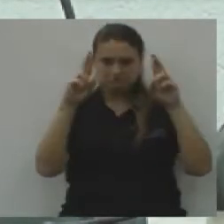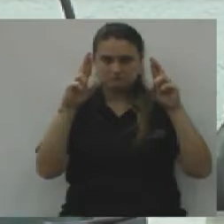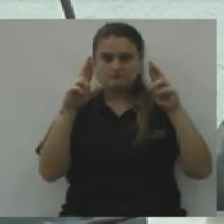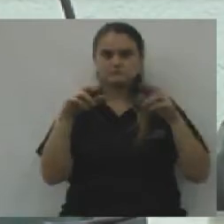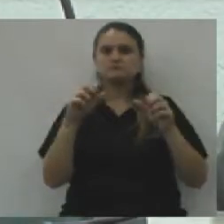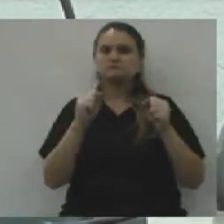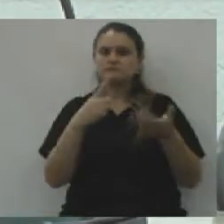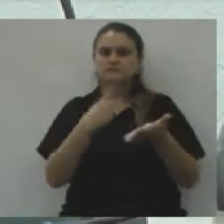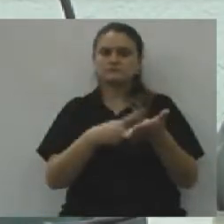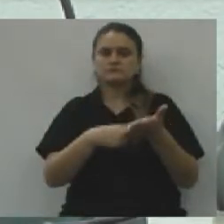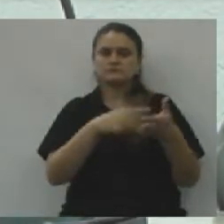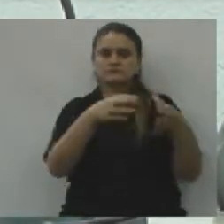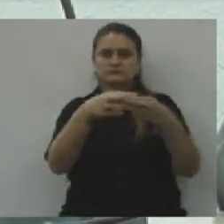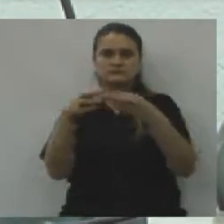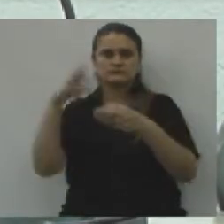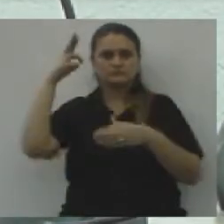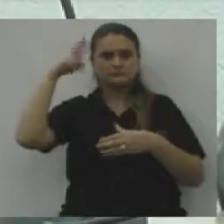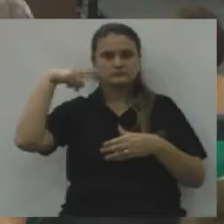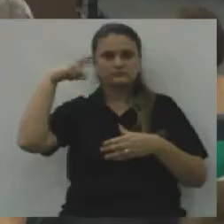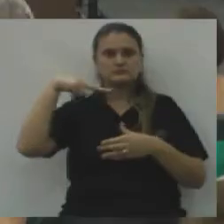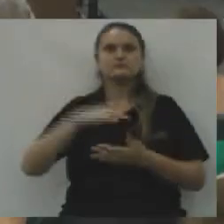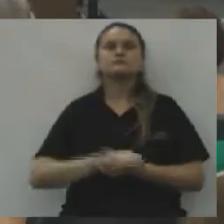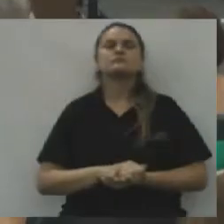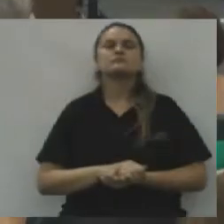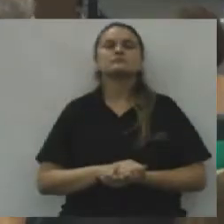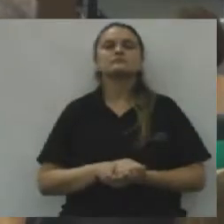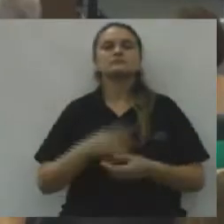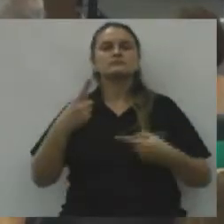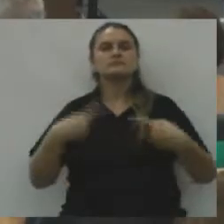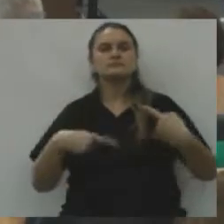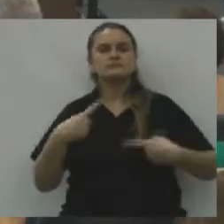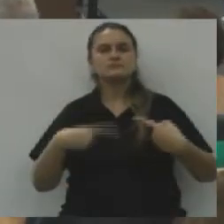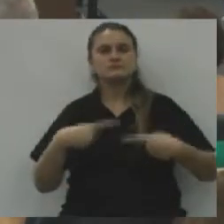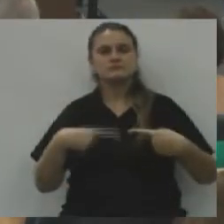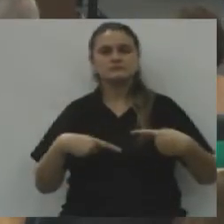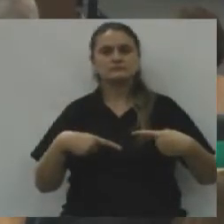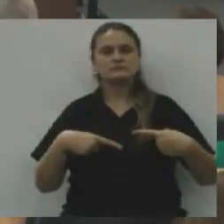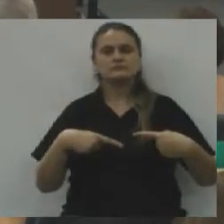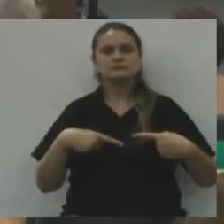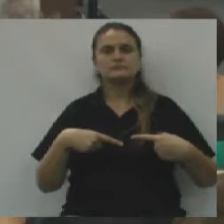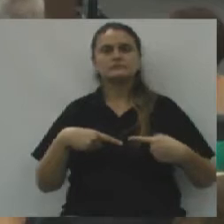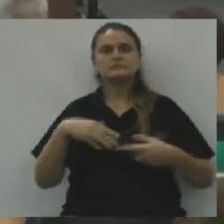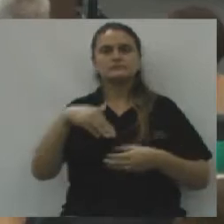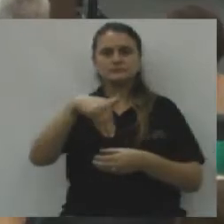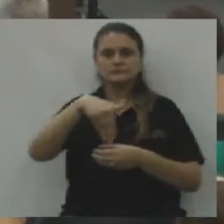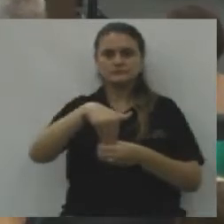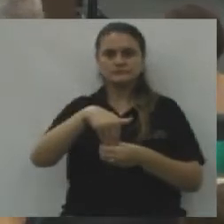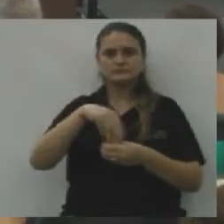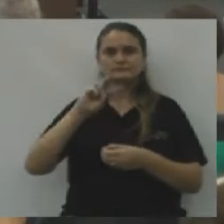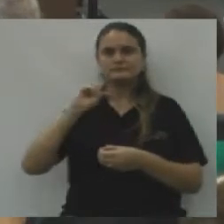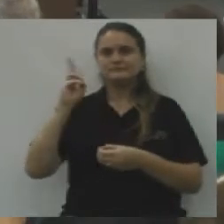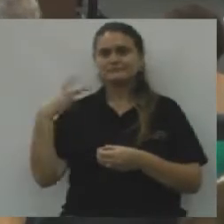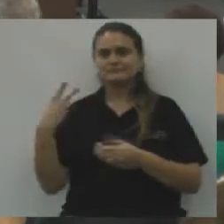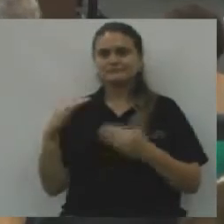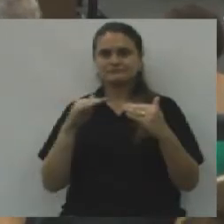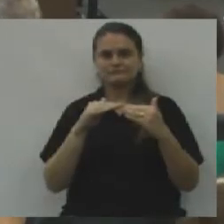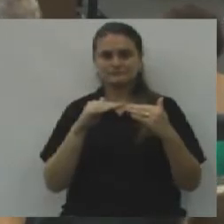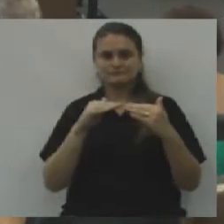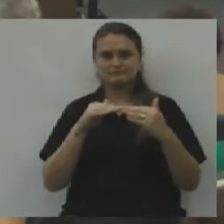o acordo de lideranças. É o parecer. Em discussão? Em votação, senhores vereadores